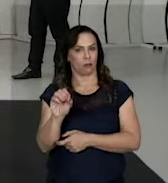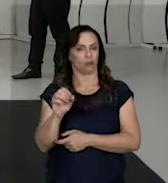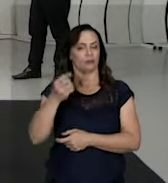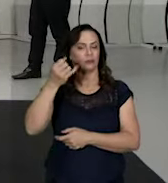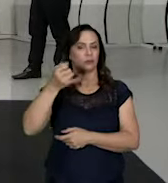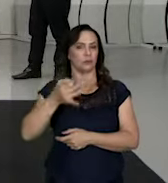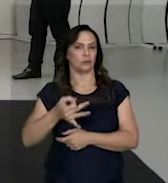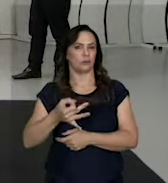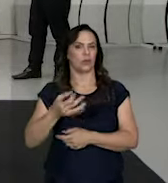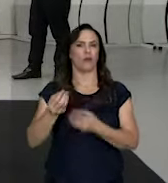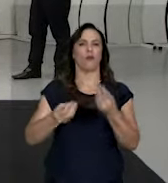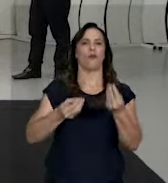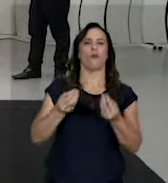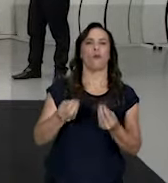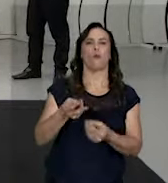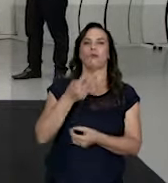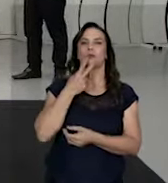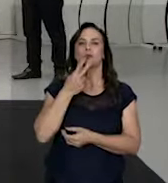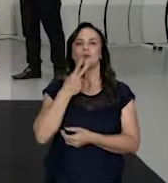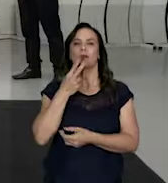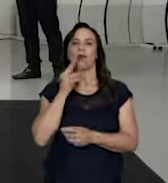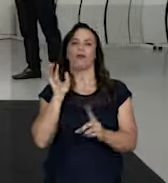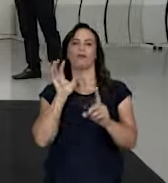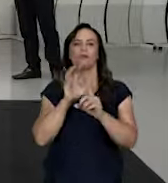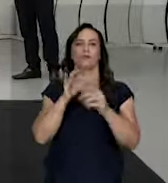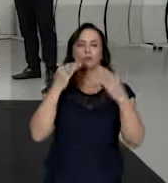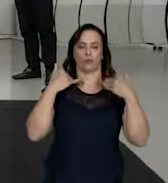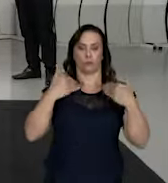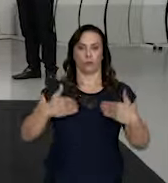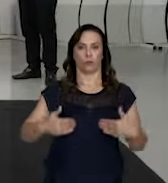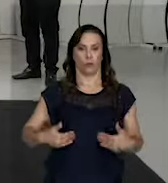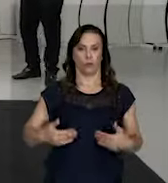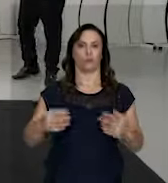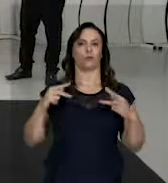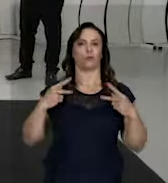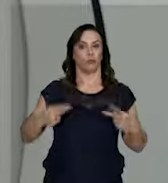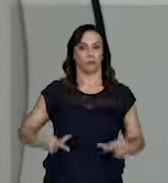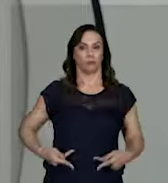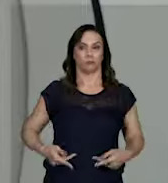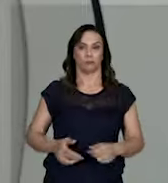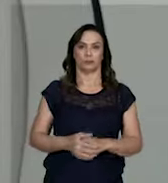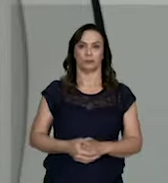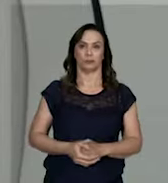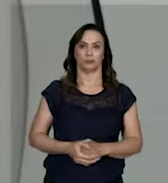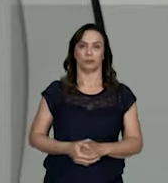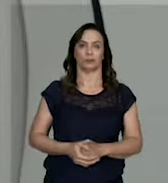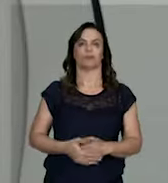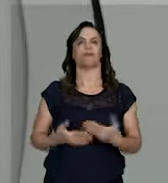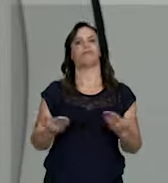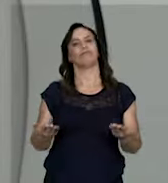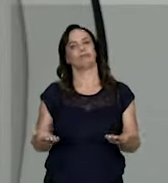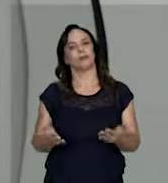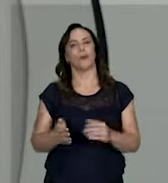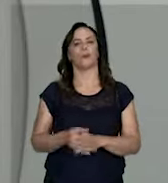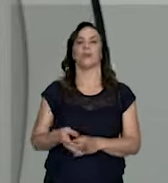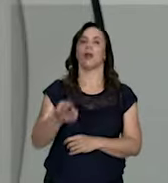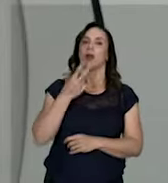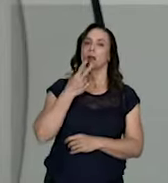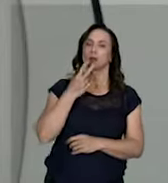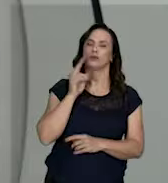do cigarro sobre o corpo humano. Então, são diversas ações do cigarro no nosso corpo humano,